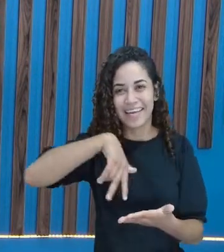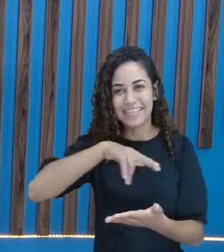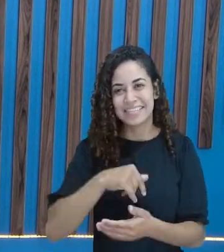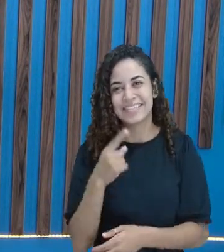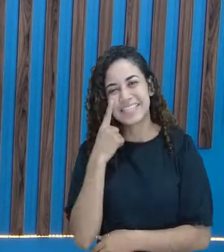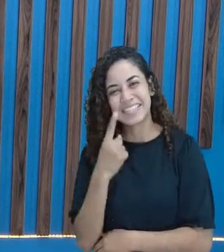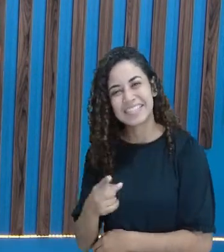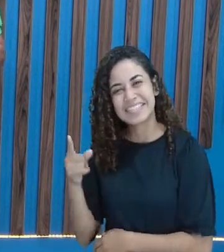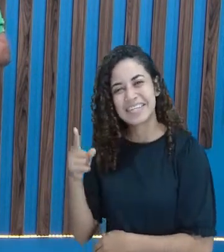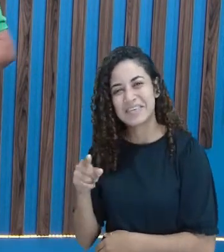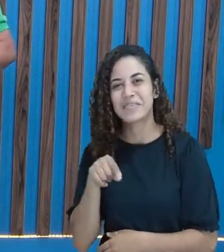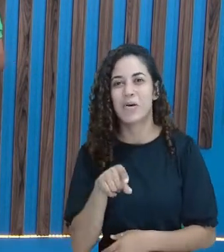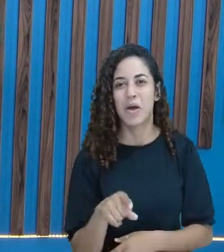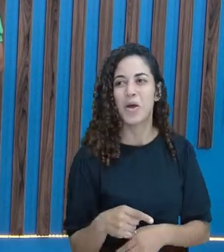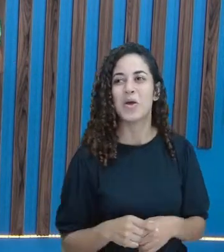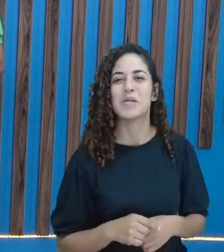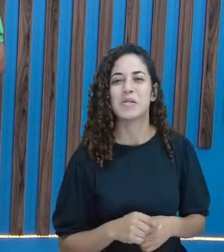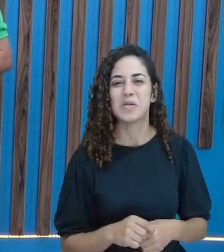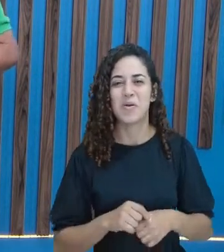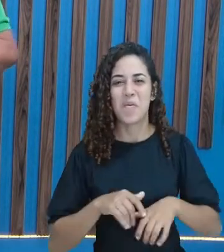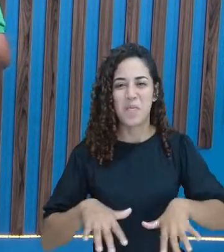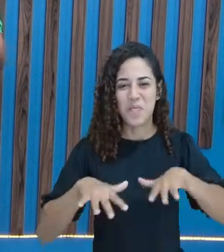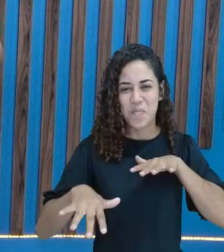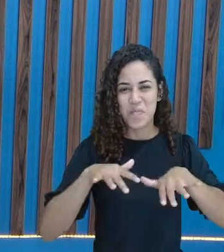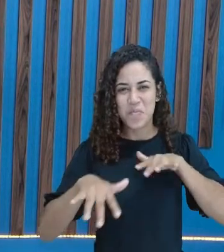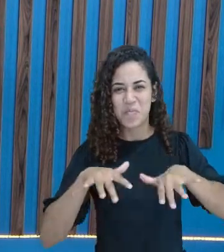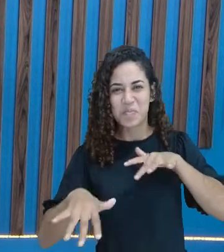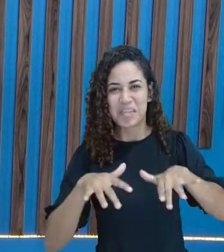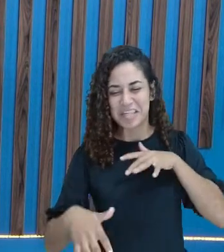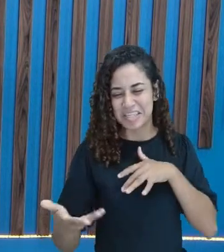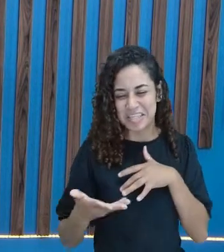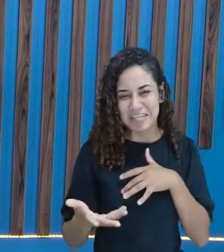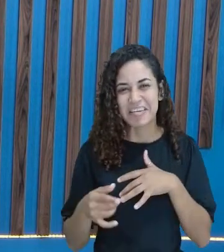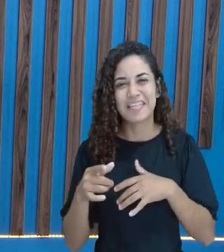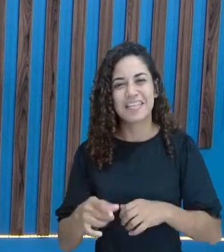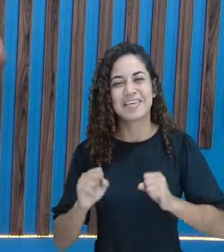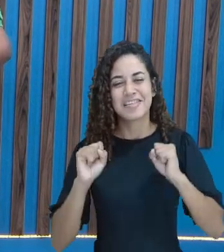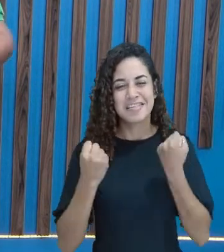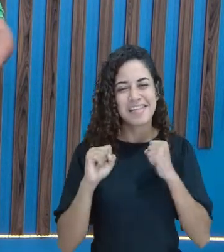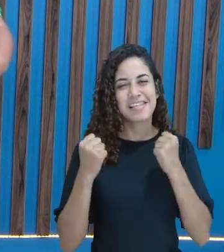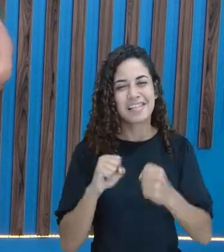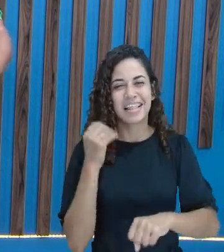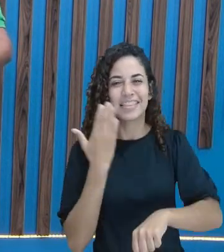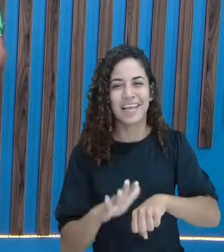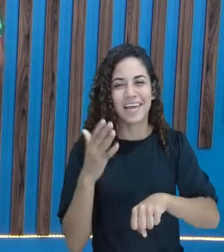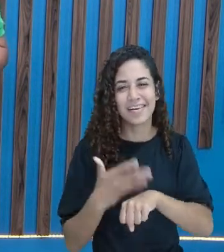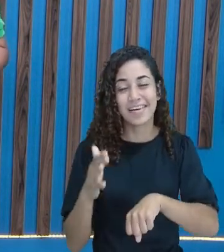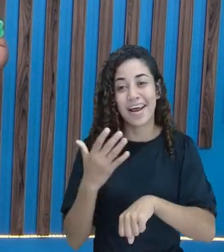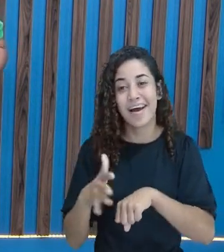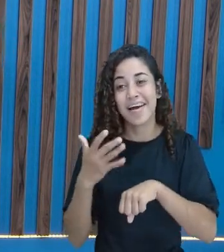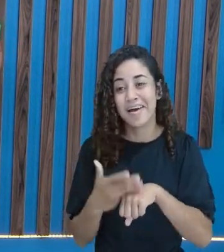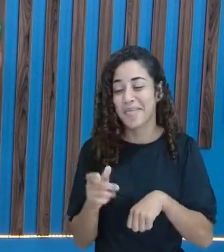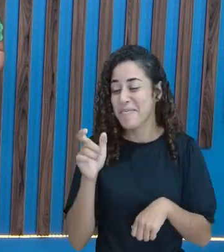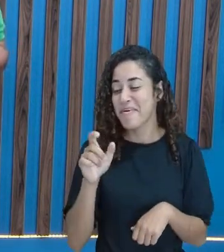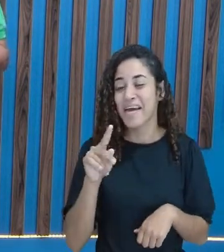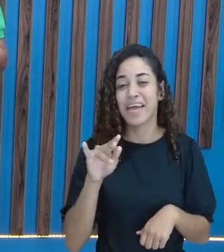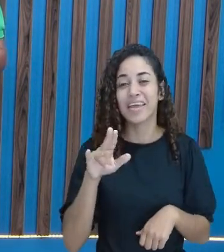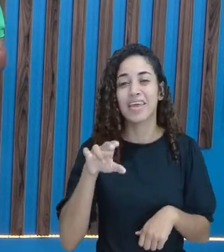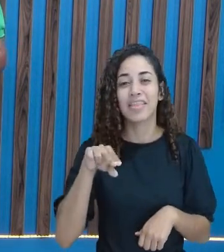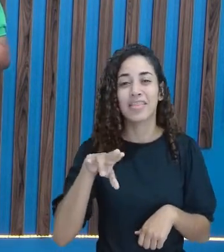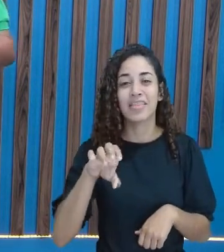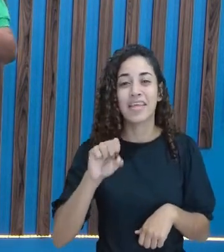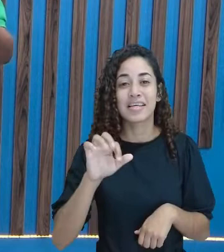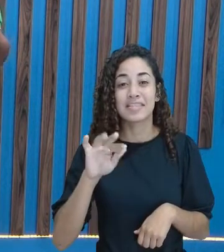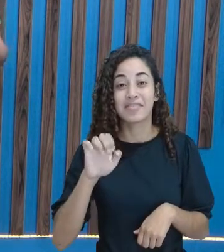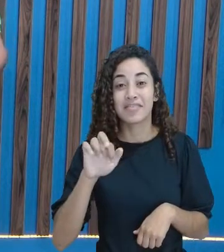Vocês viram que os esqueletos estavam aí a todo vapor, exercitando a quinosfera, né? Se movimentando. E o